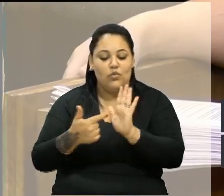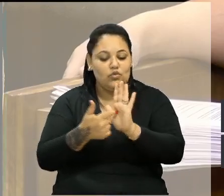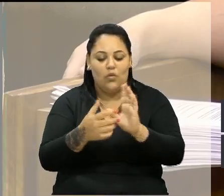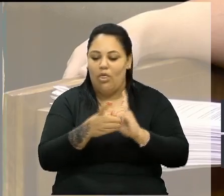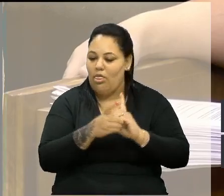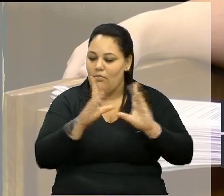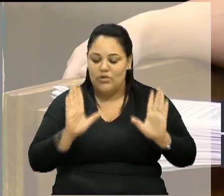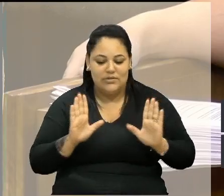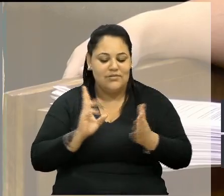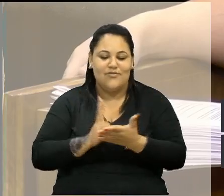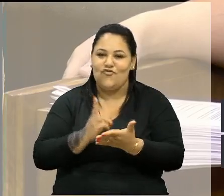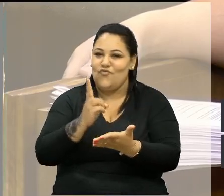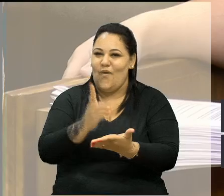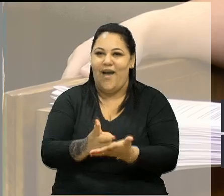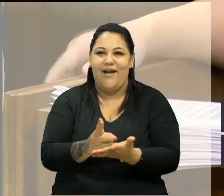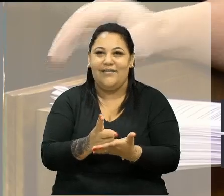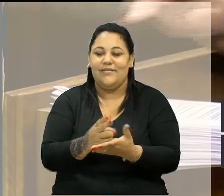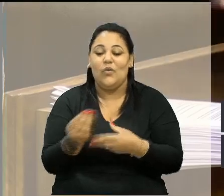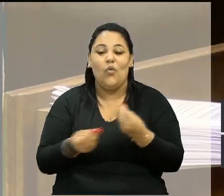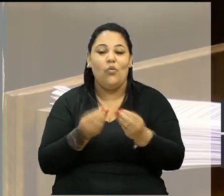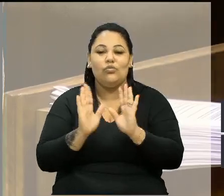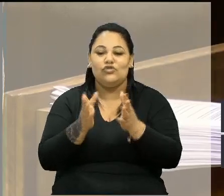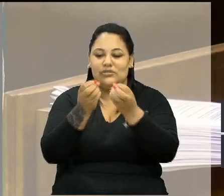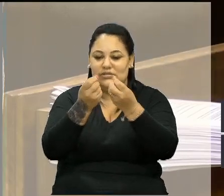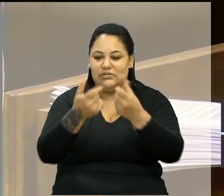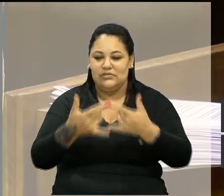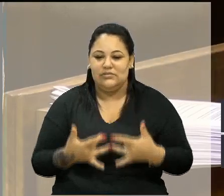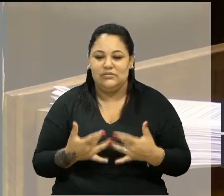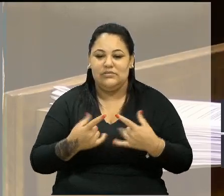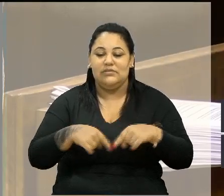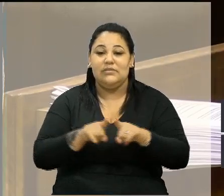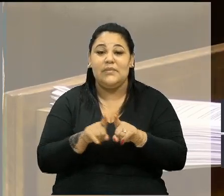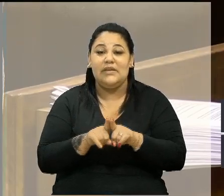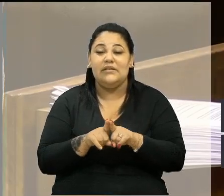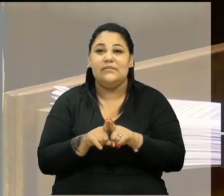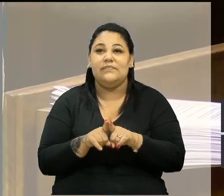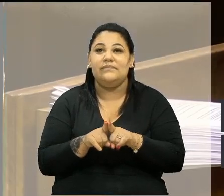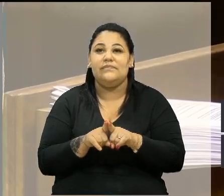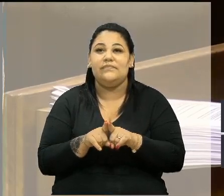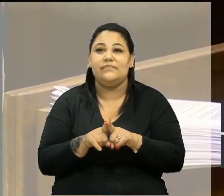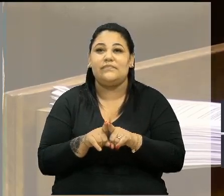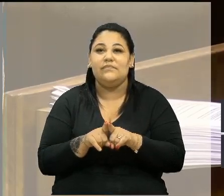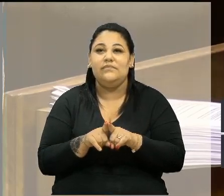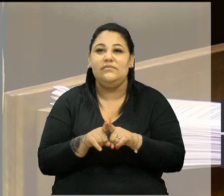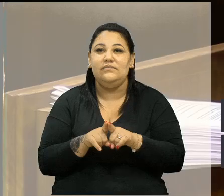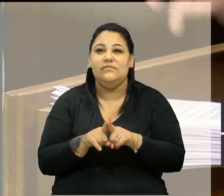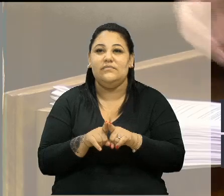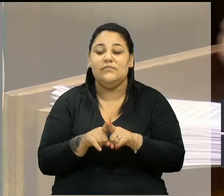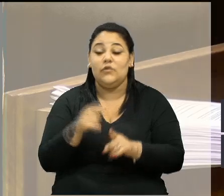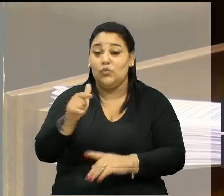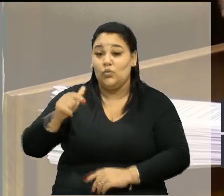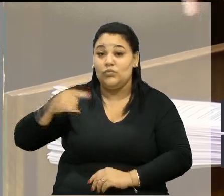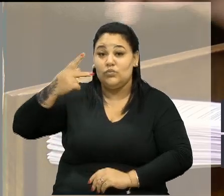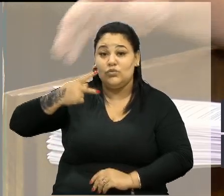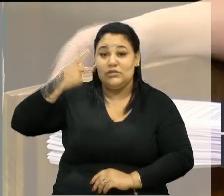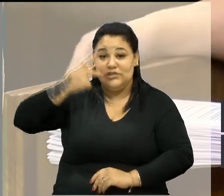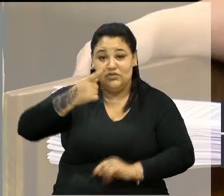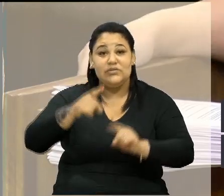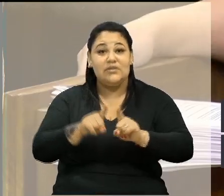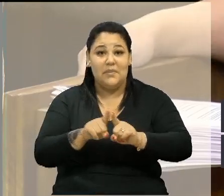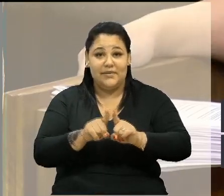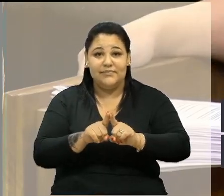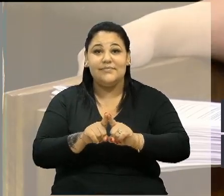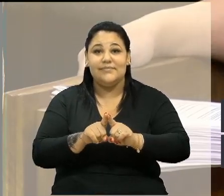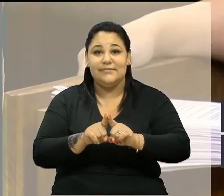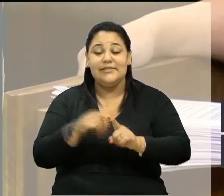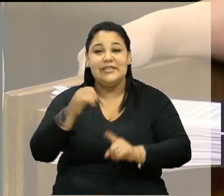democracia, como eu já conversei por diversas vezes, tanto com outros políticos, enfim.